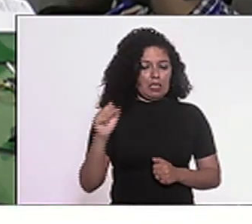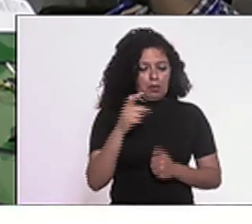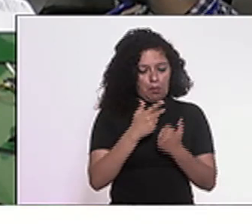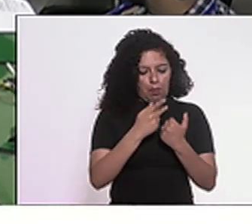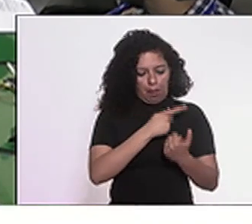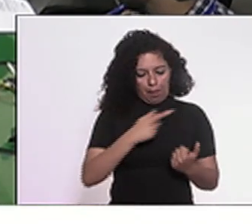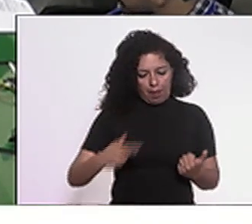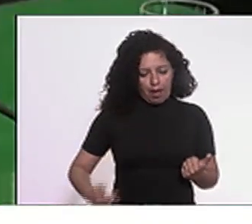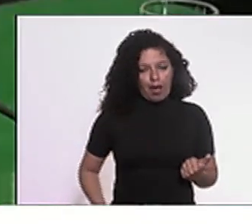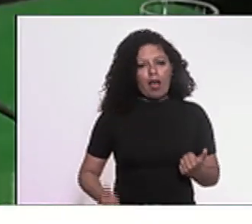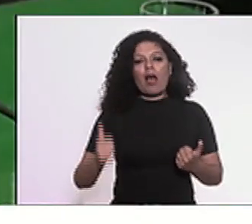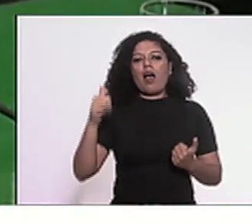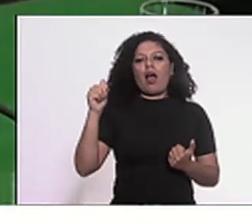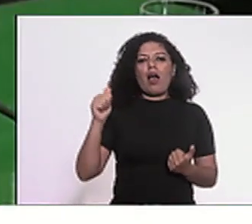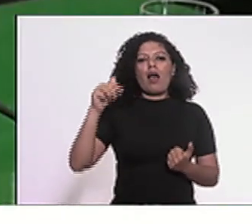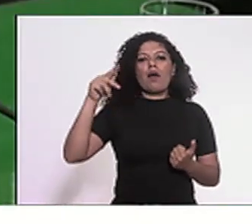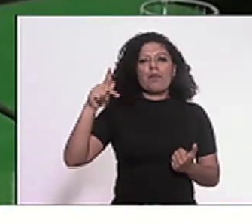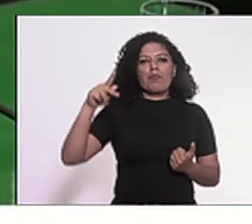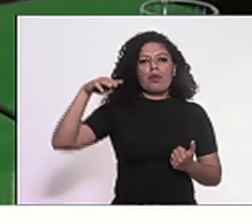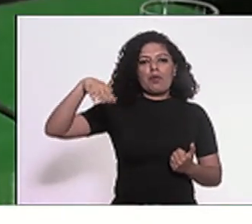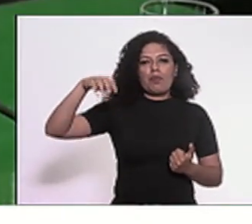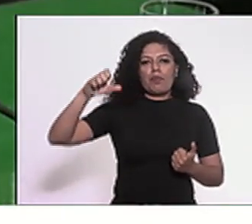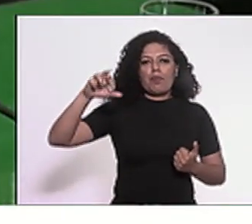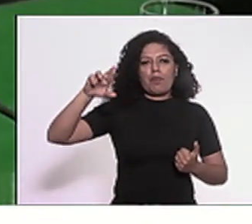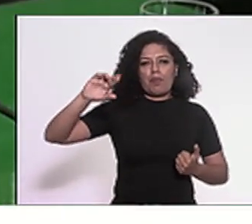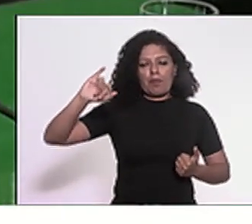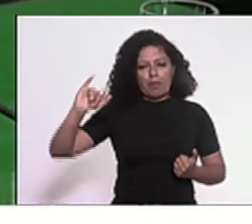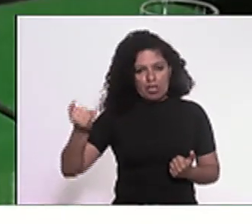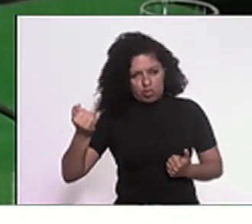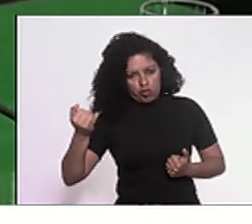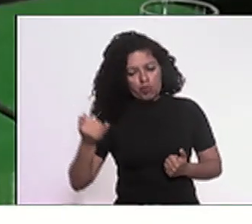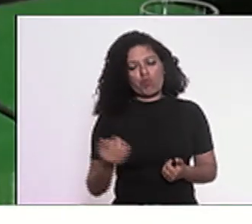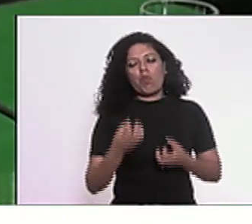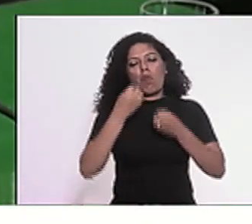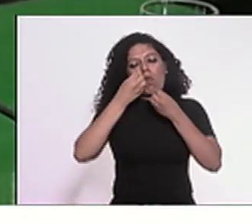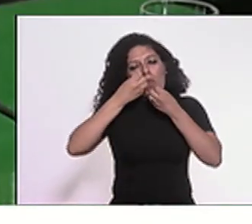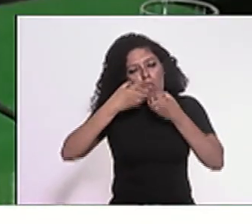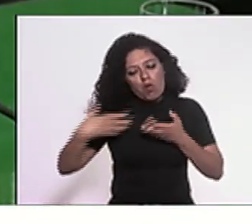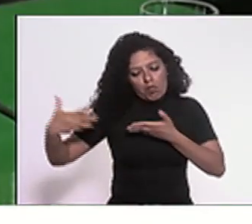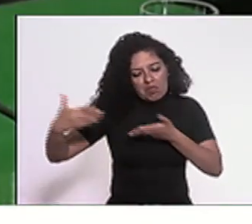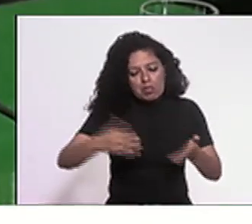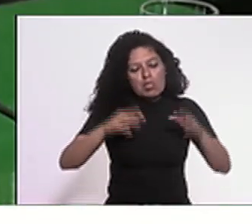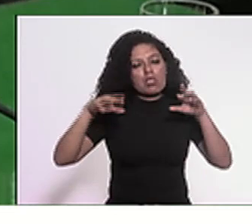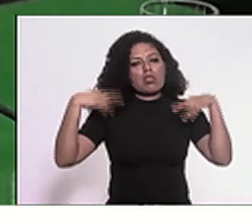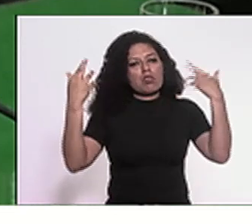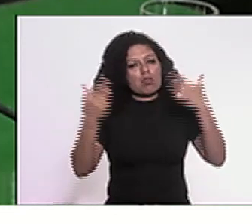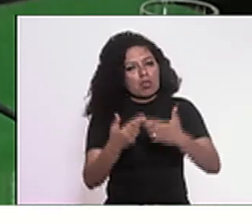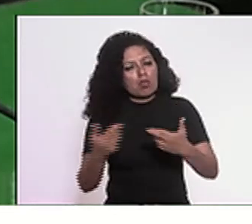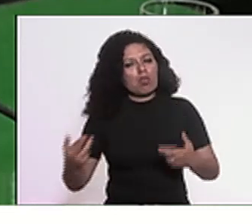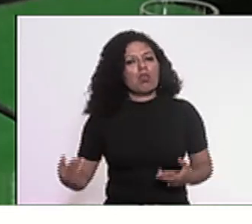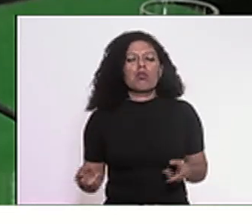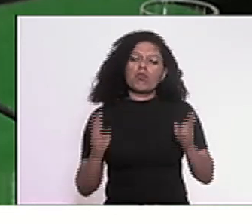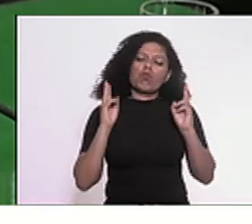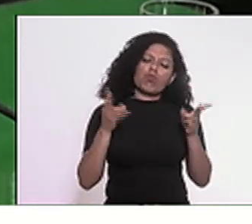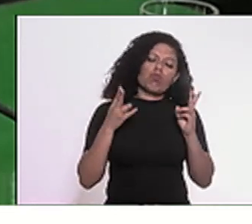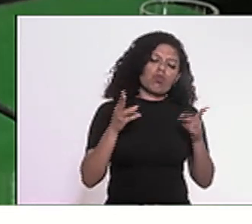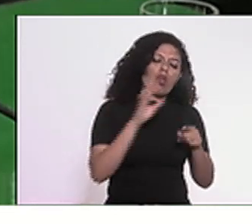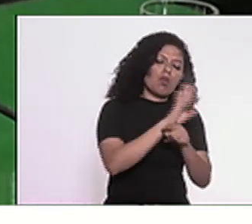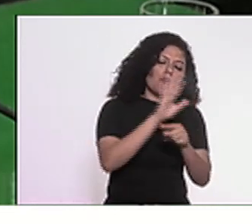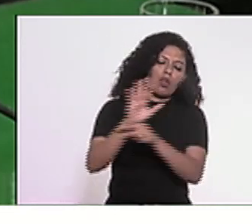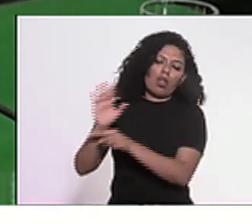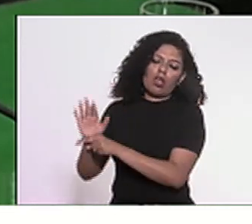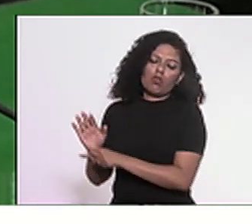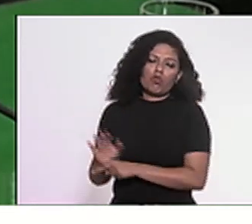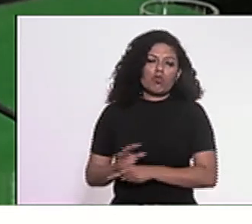Presidente da APEMERGE. Prazer poder contar com o senhor aqui nessa audiência, sempre colaborando com os assuntos